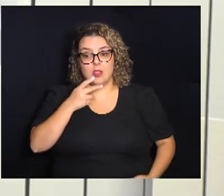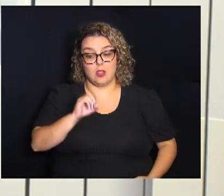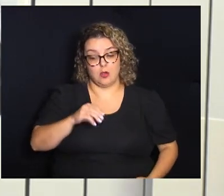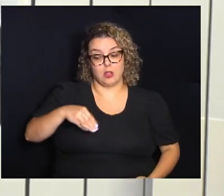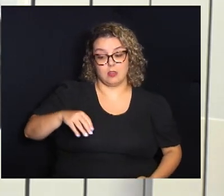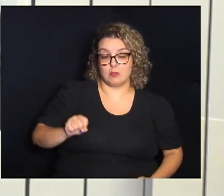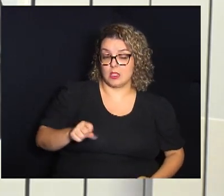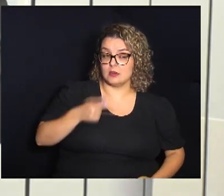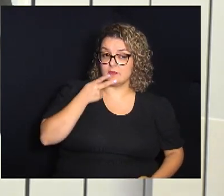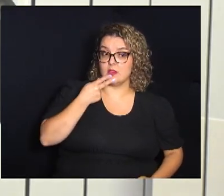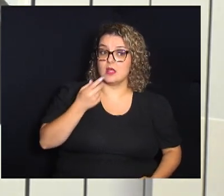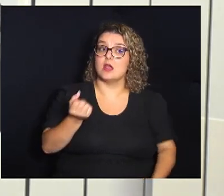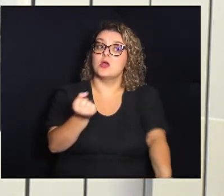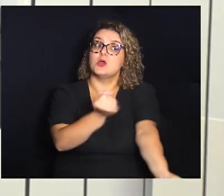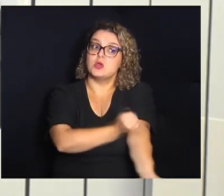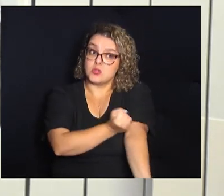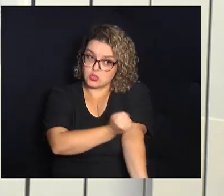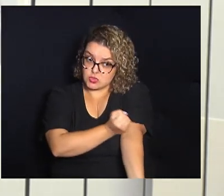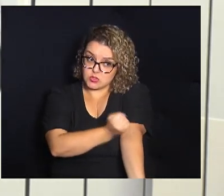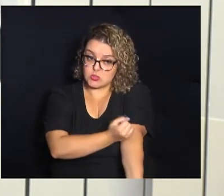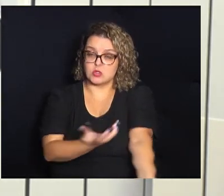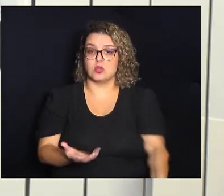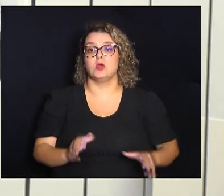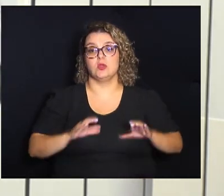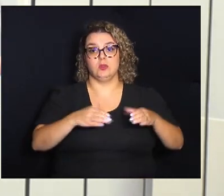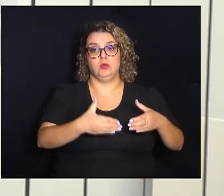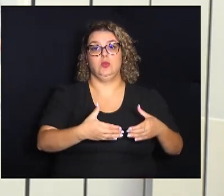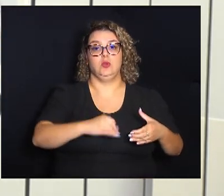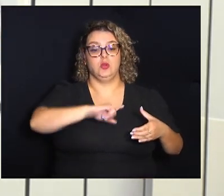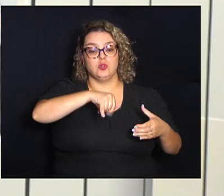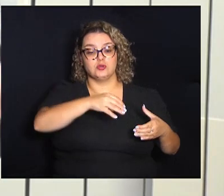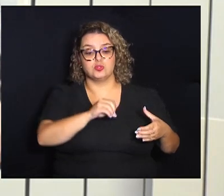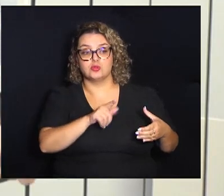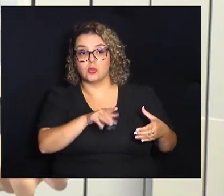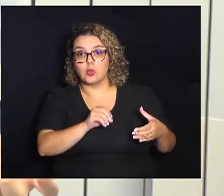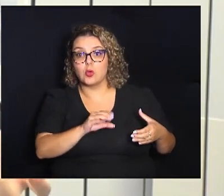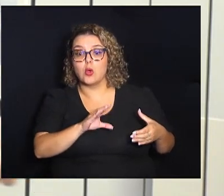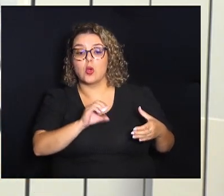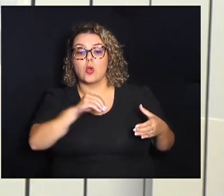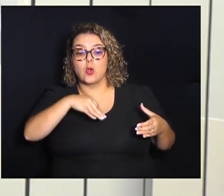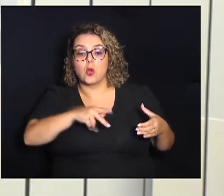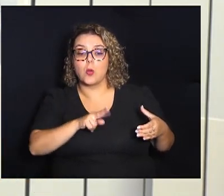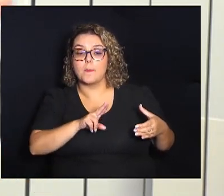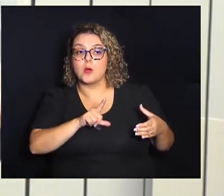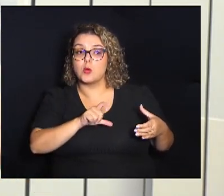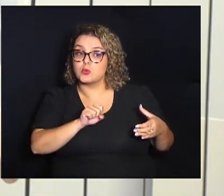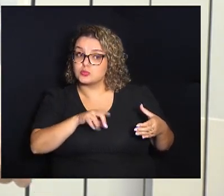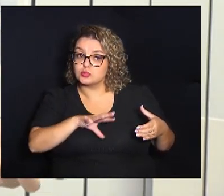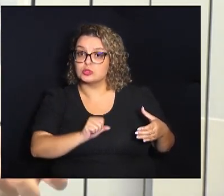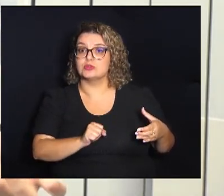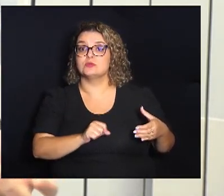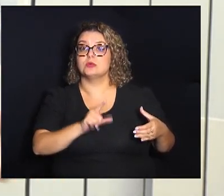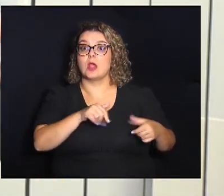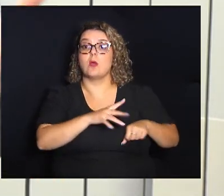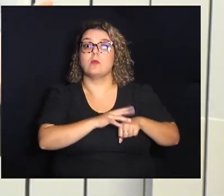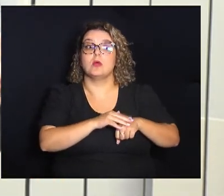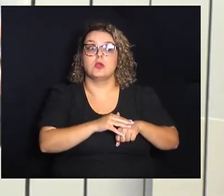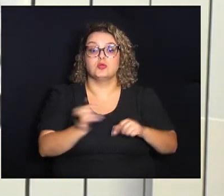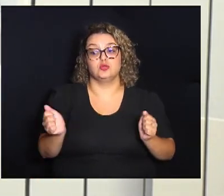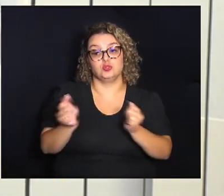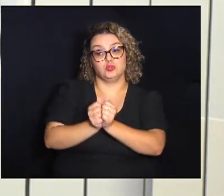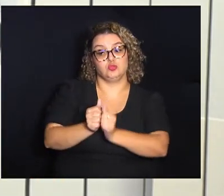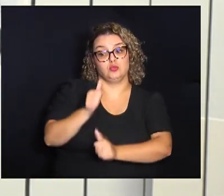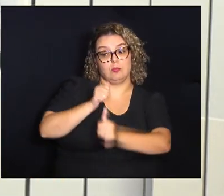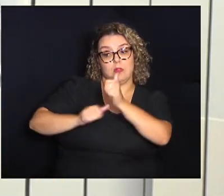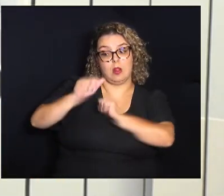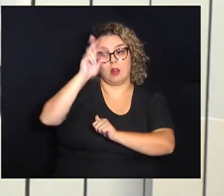Organização Mundial da Saúde, classificou jogo compulsivo como uma doença ao lado da dependência de álcool e